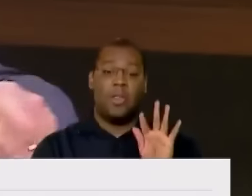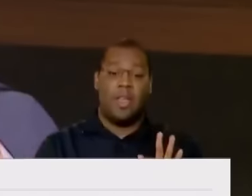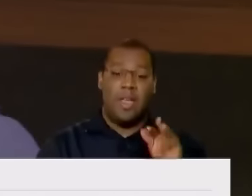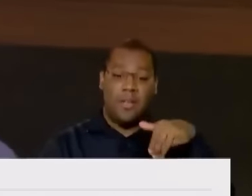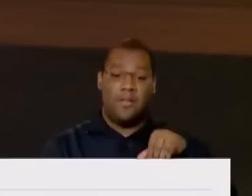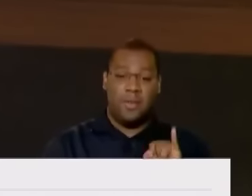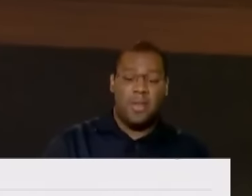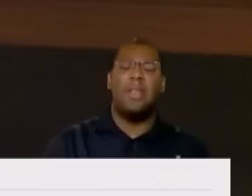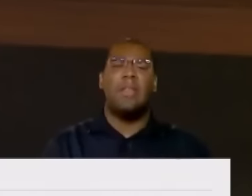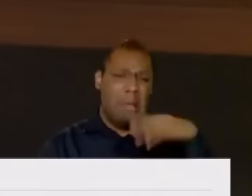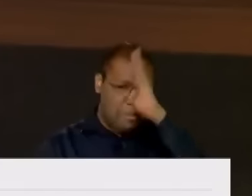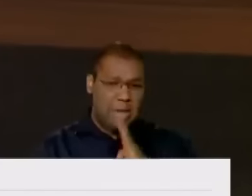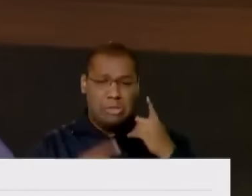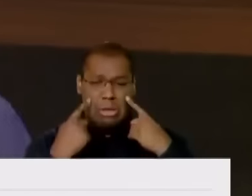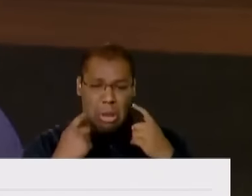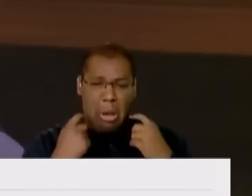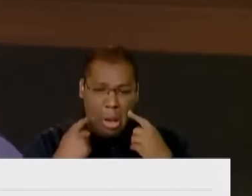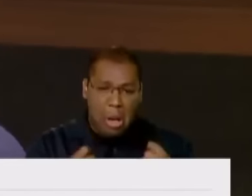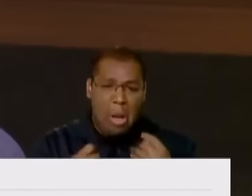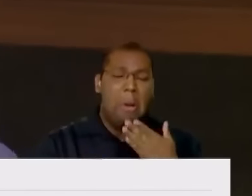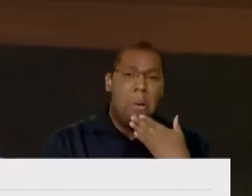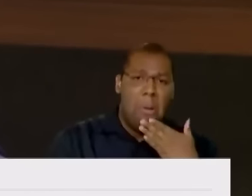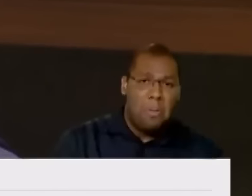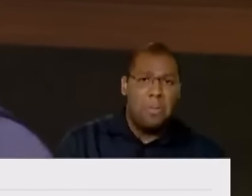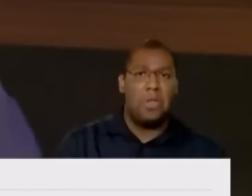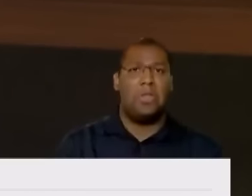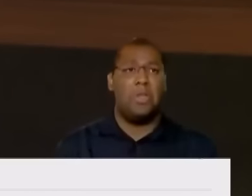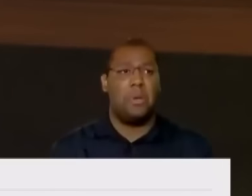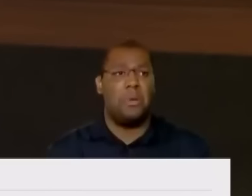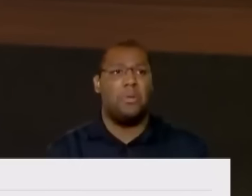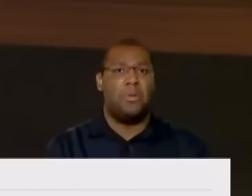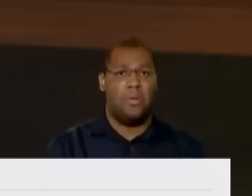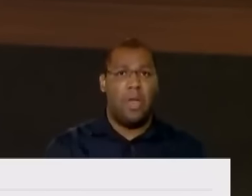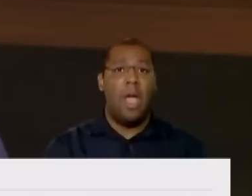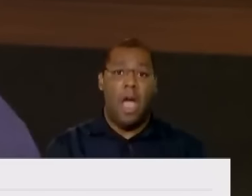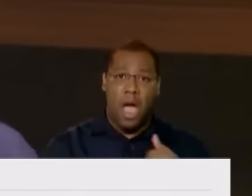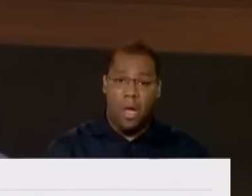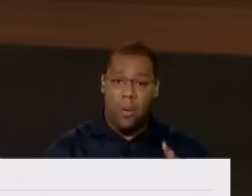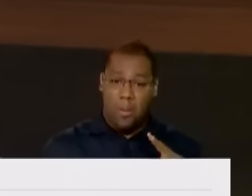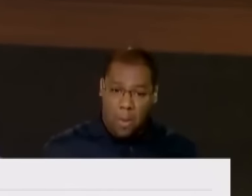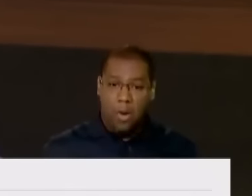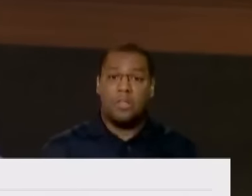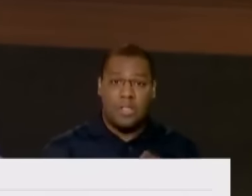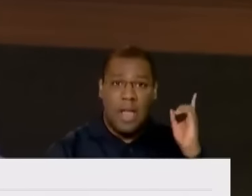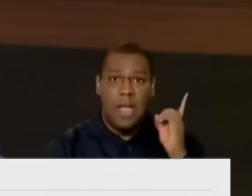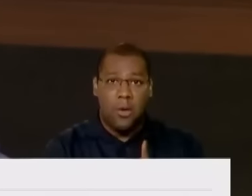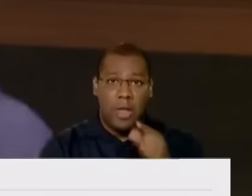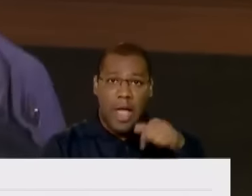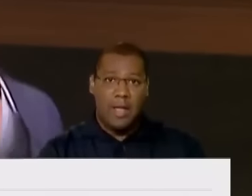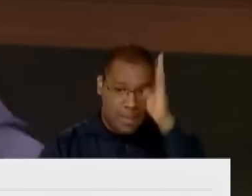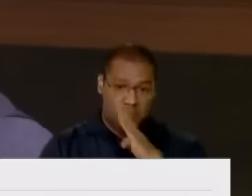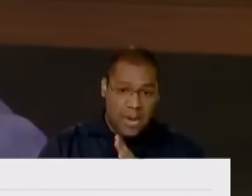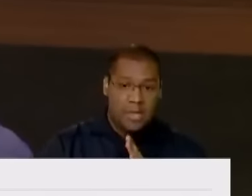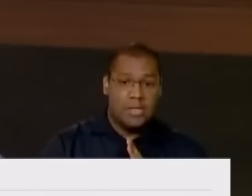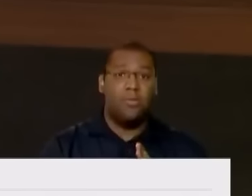ficava chorando por dinheiro para fechar a conta. Eu tomei posse devendo 30 bilhões, não tinha dinheiro para comprar, para pagar nossas importações. Eu